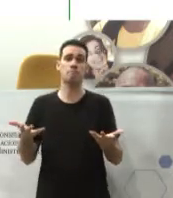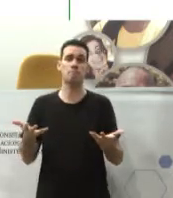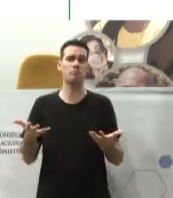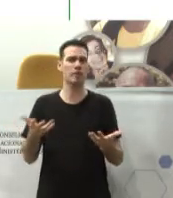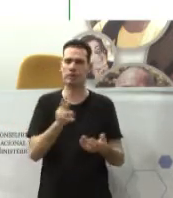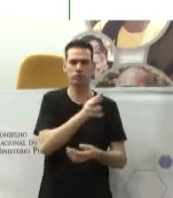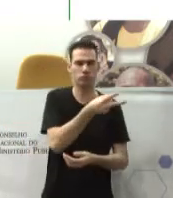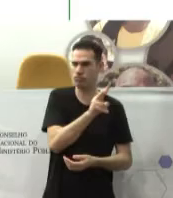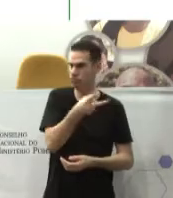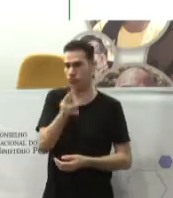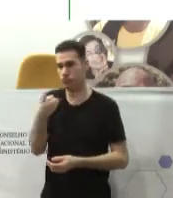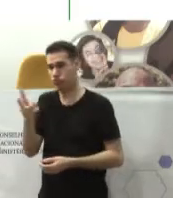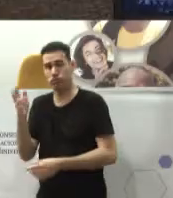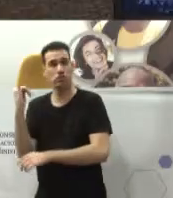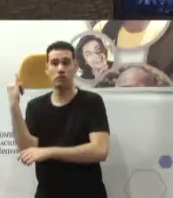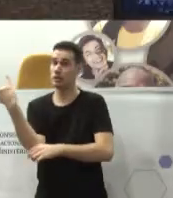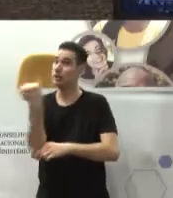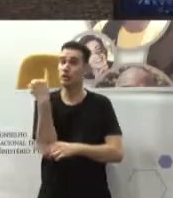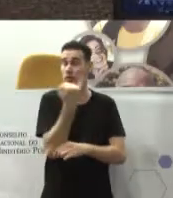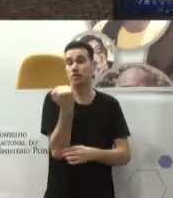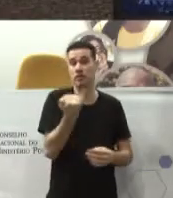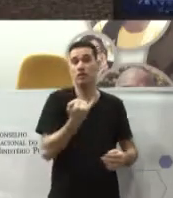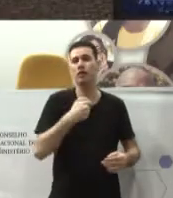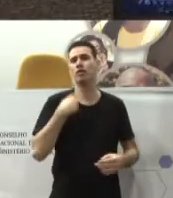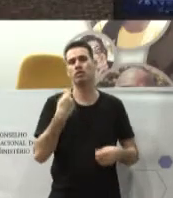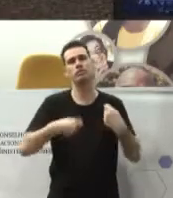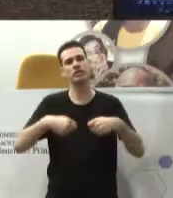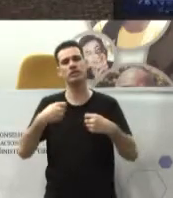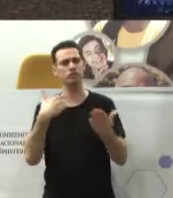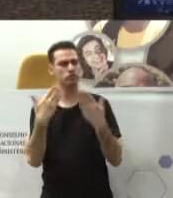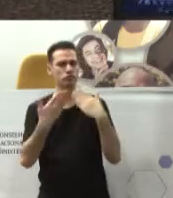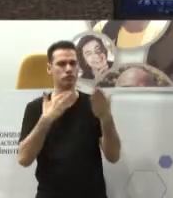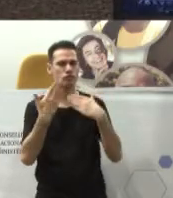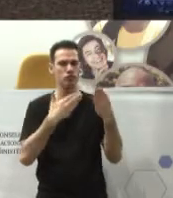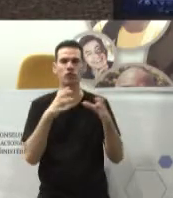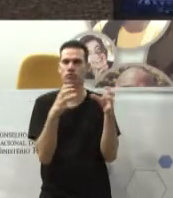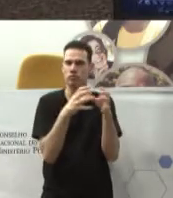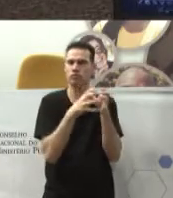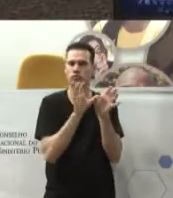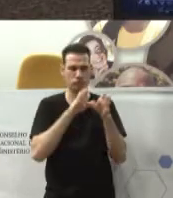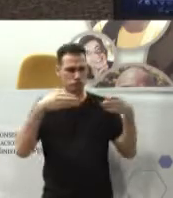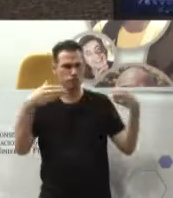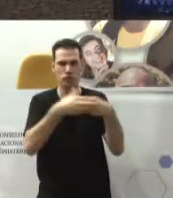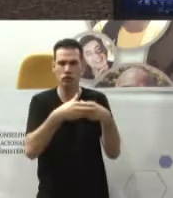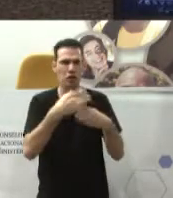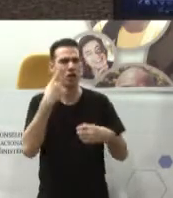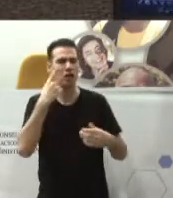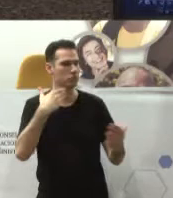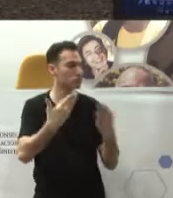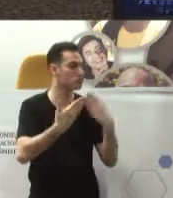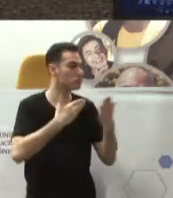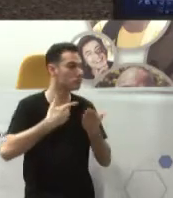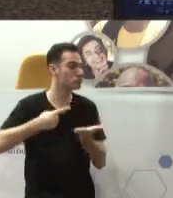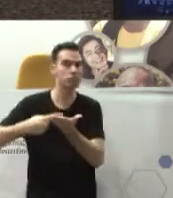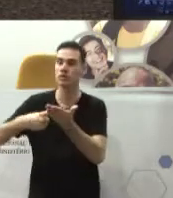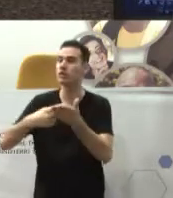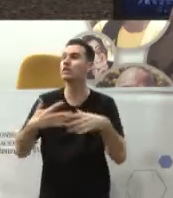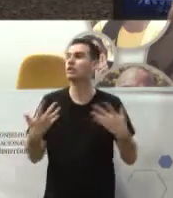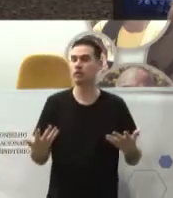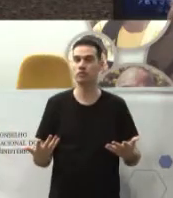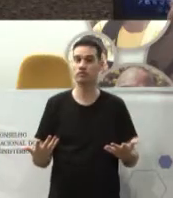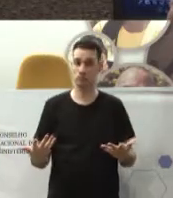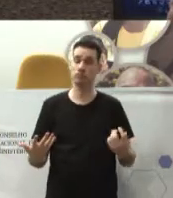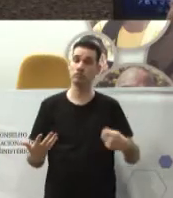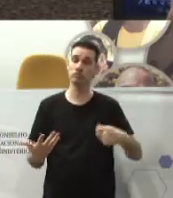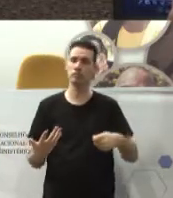demandas importantes para tratar numa ação coletiva. É bem verdade que eu tenho percebido,